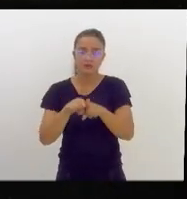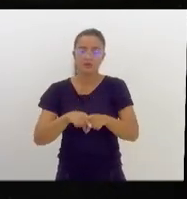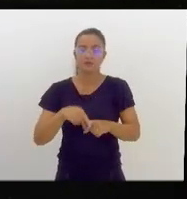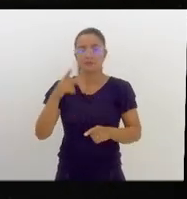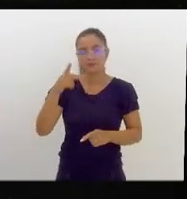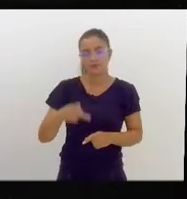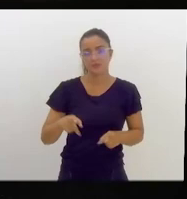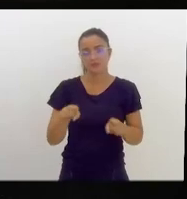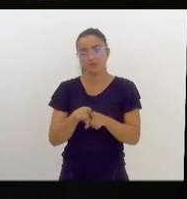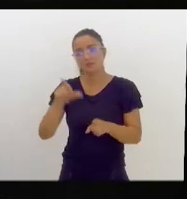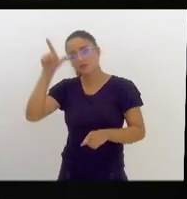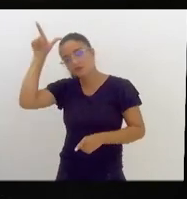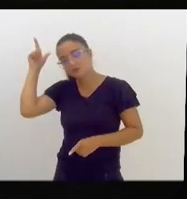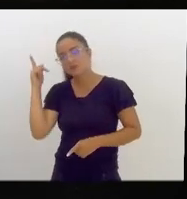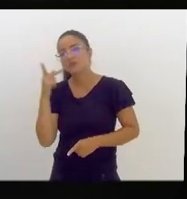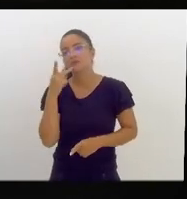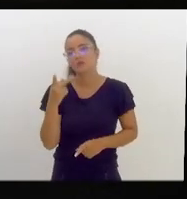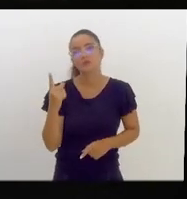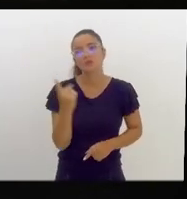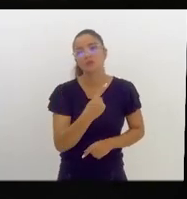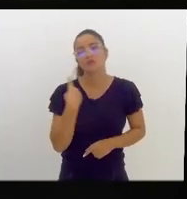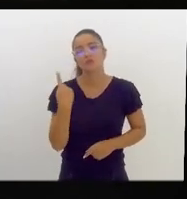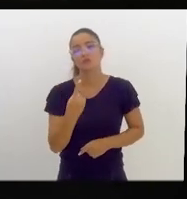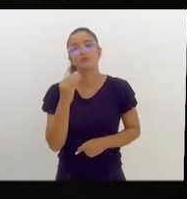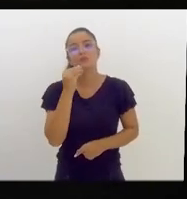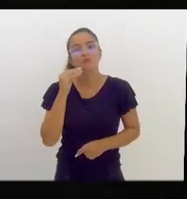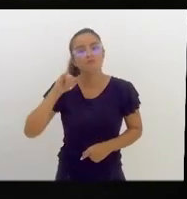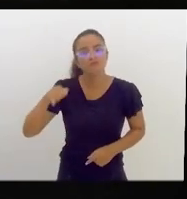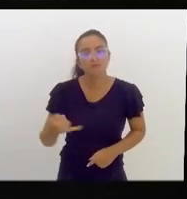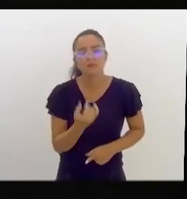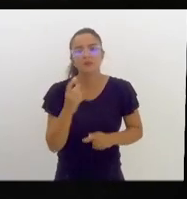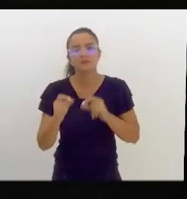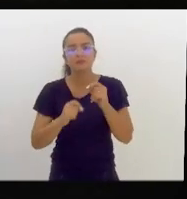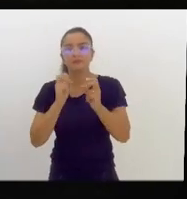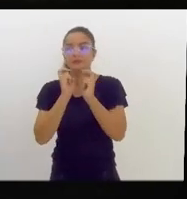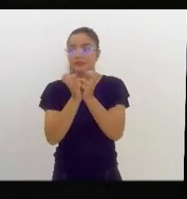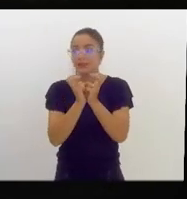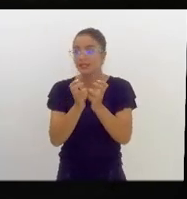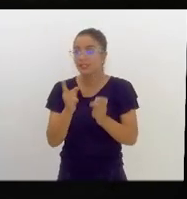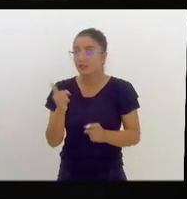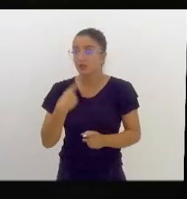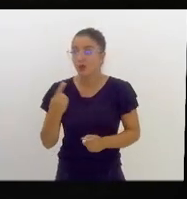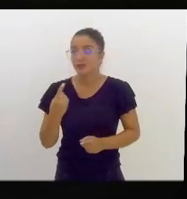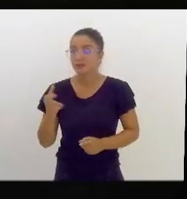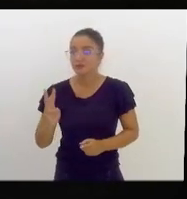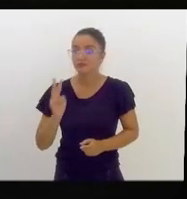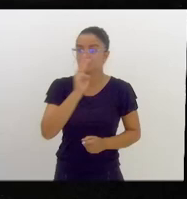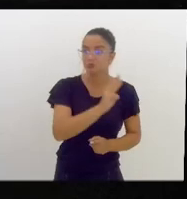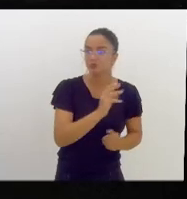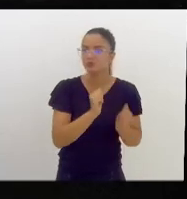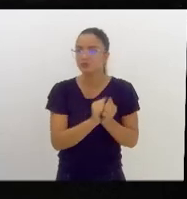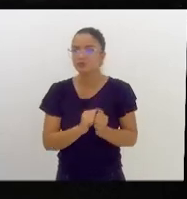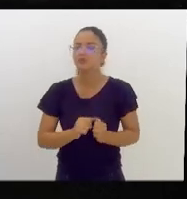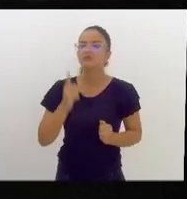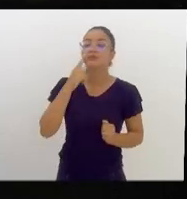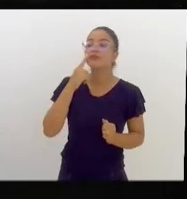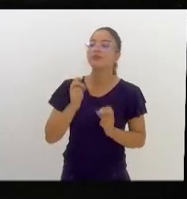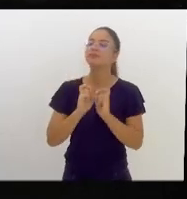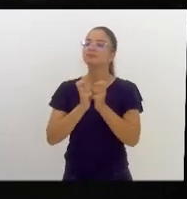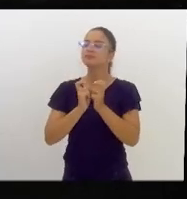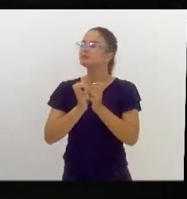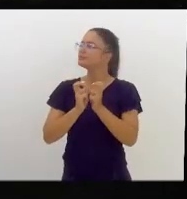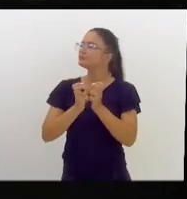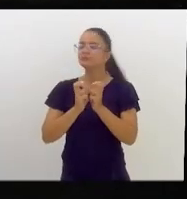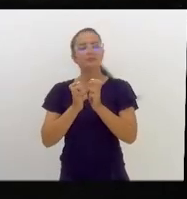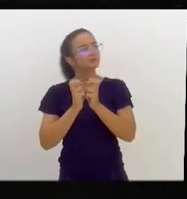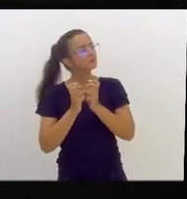próprio deputado Luiz Paulo, nós tivemos a oportunidade de entrar no trem e fazer o percurso. E aí, assistir